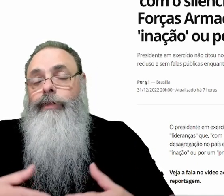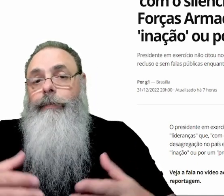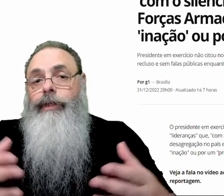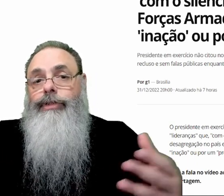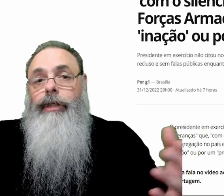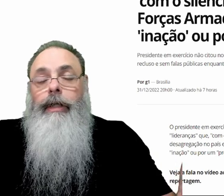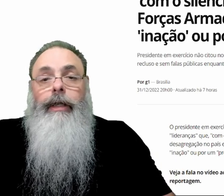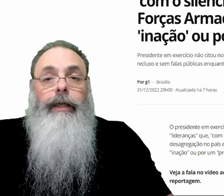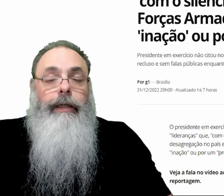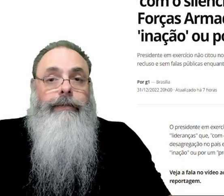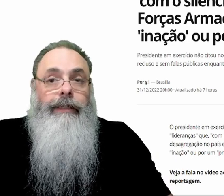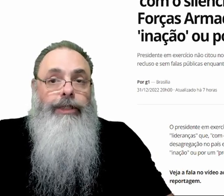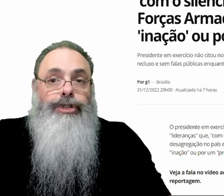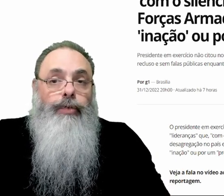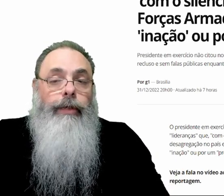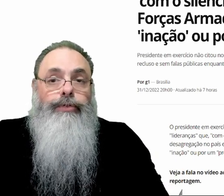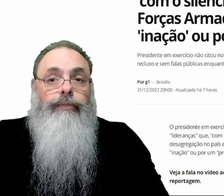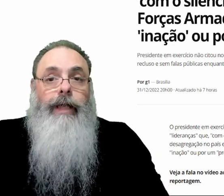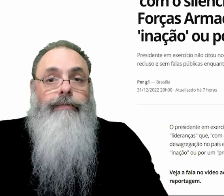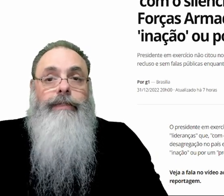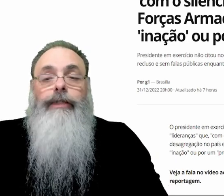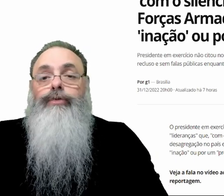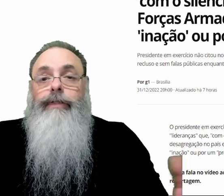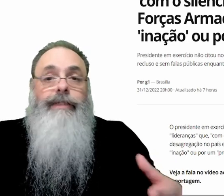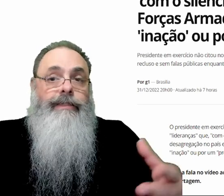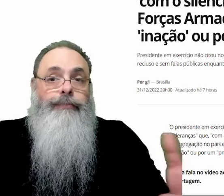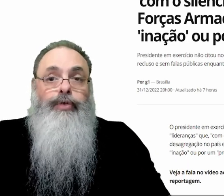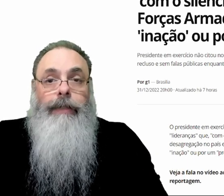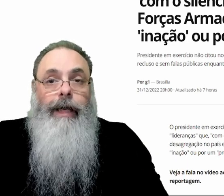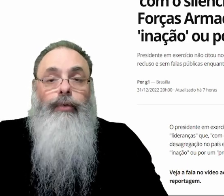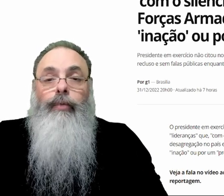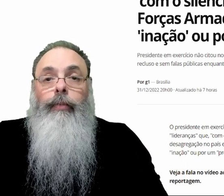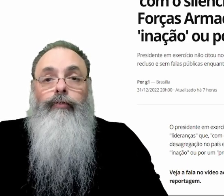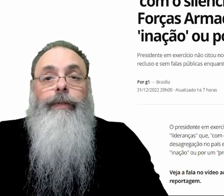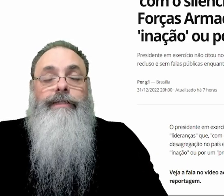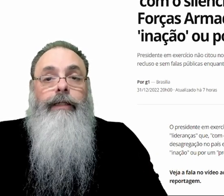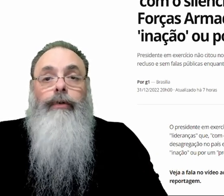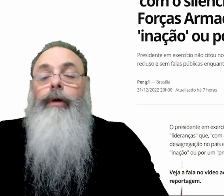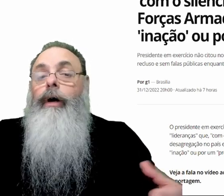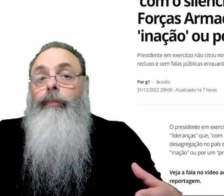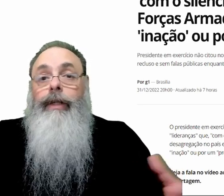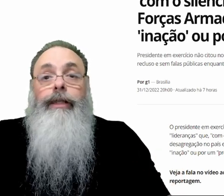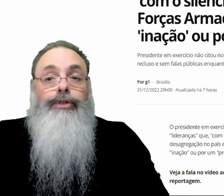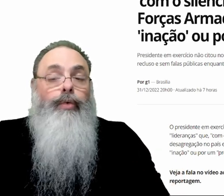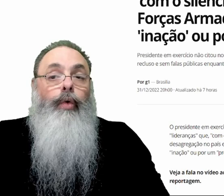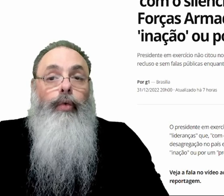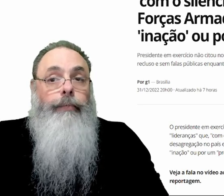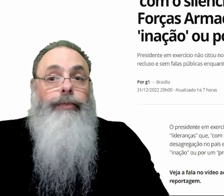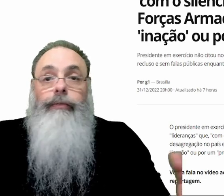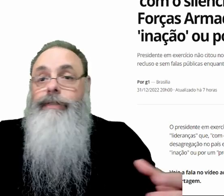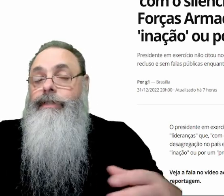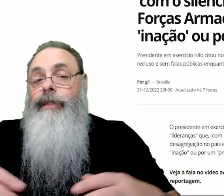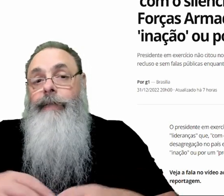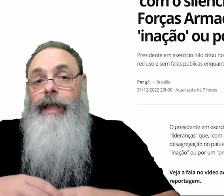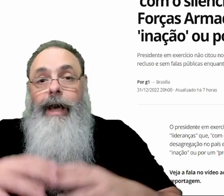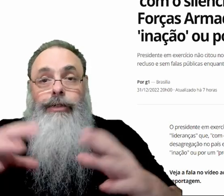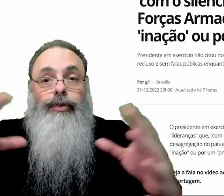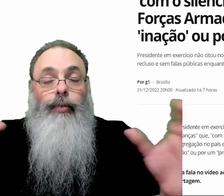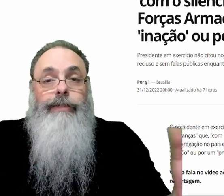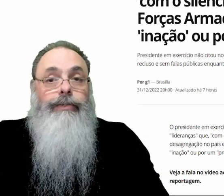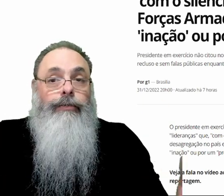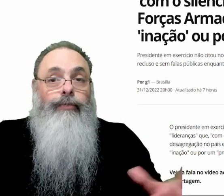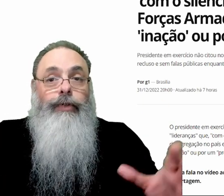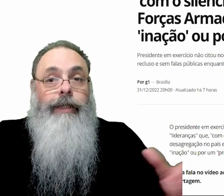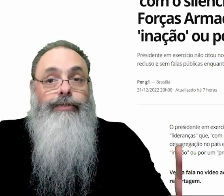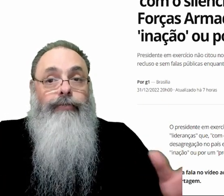absolutamente triste com o resultado das eleições, decepcionado com o povo brasileiro por eleger um corrupto. Existem milhares